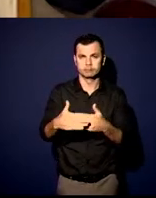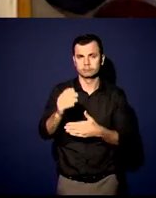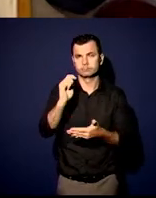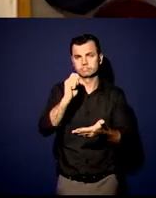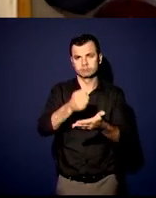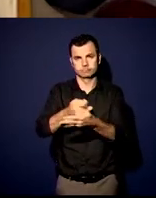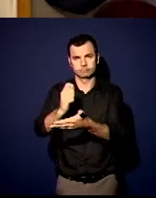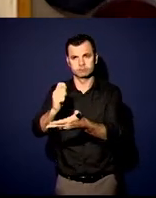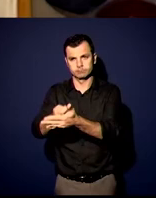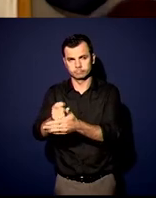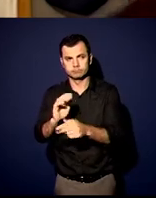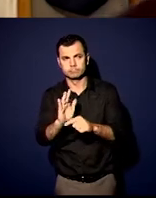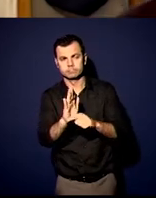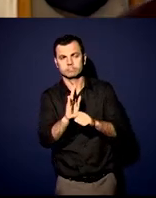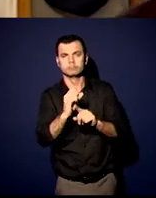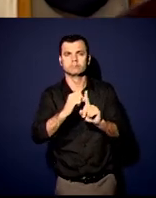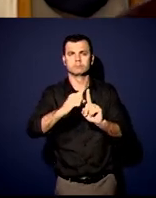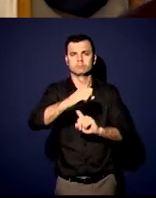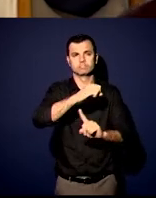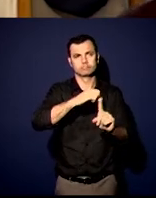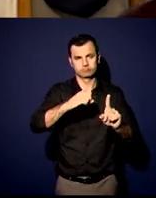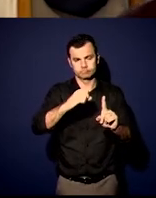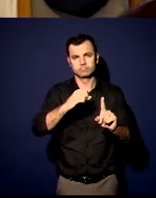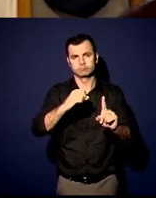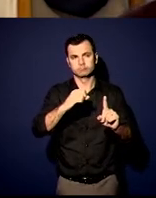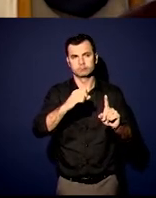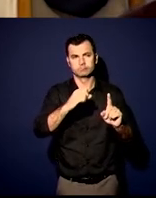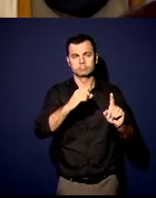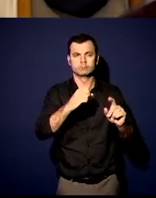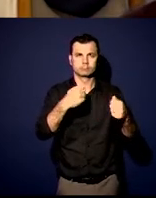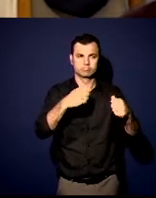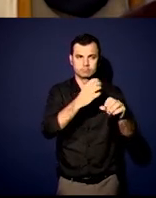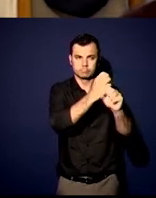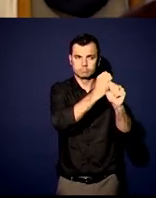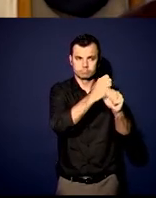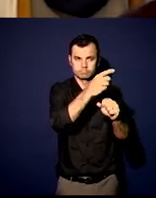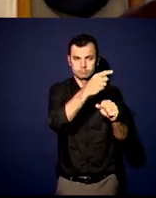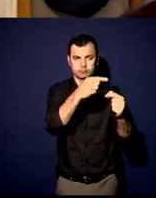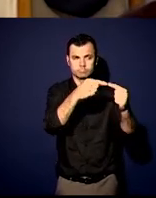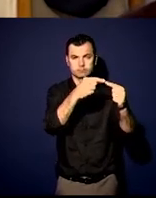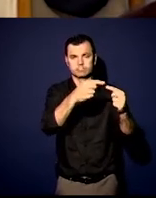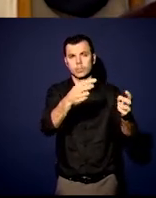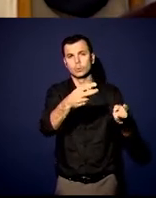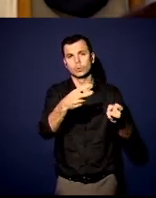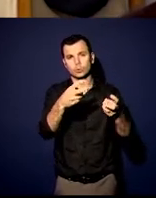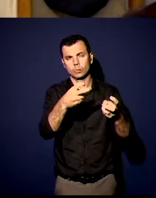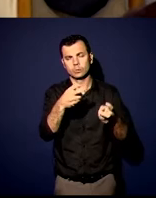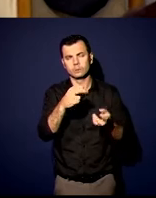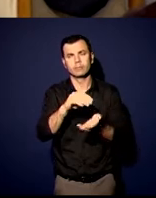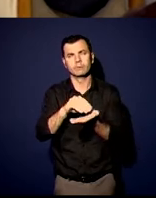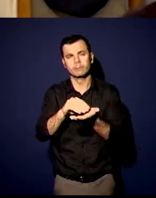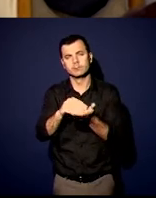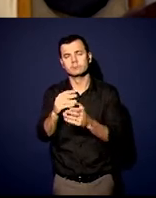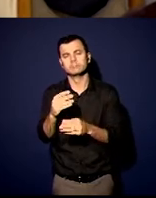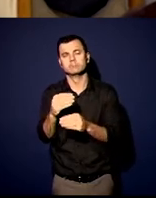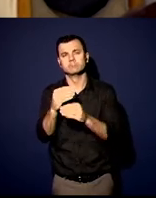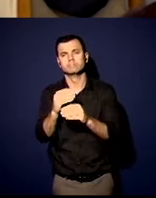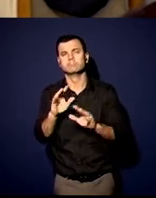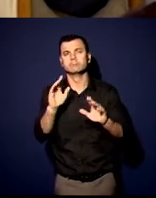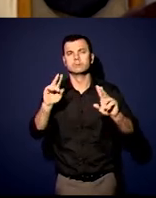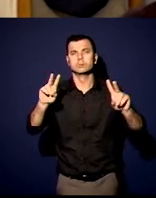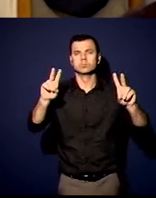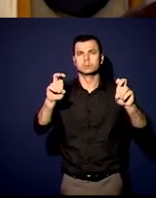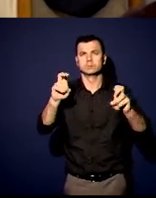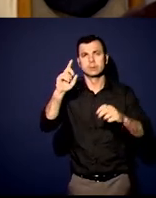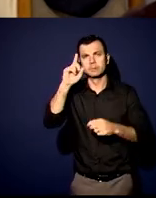sobre o lucro considerar a constitucional em 2007 e que ficou pendente de vários recursos se entrar no mérito da